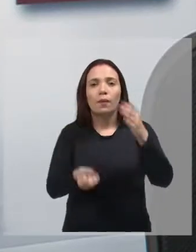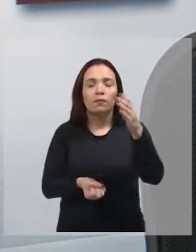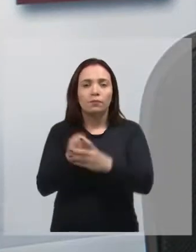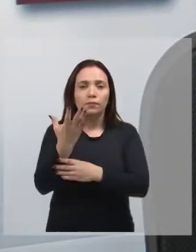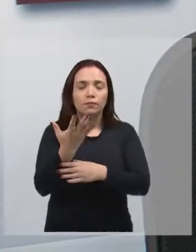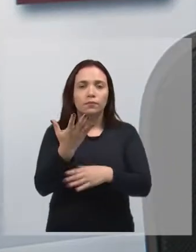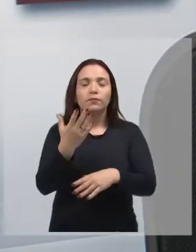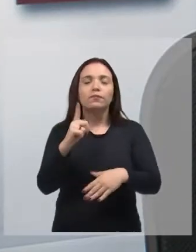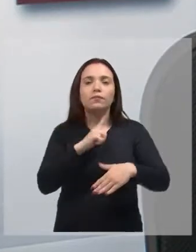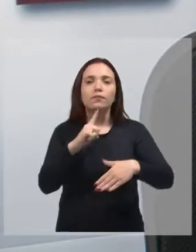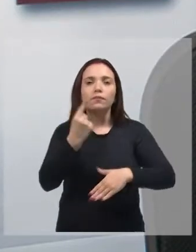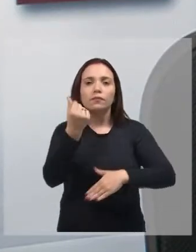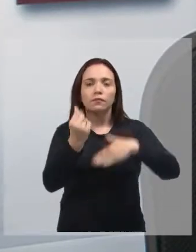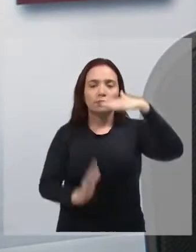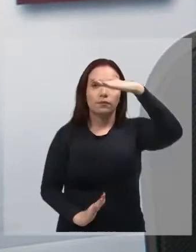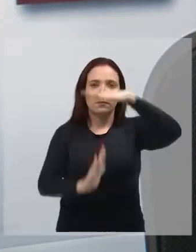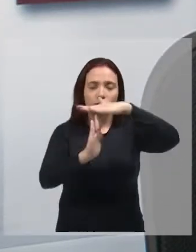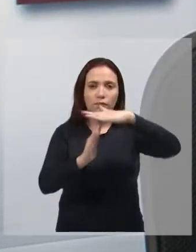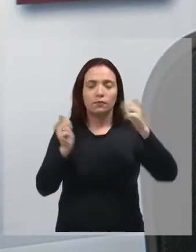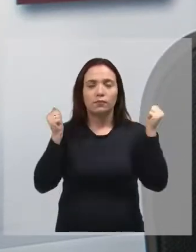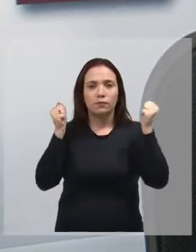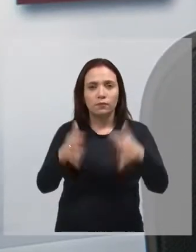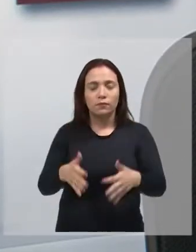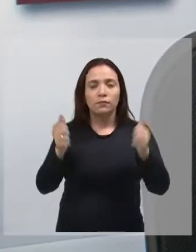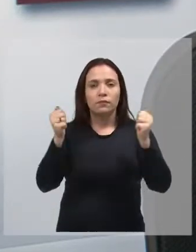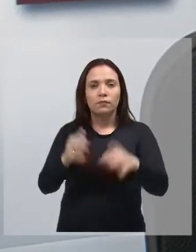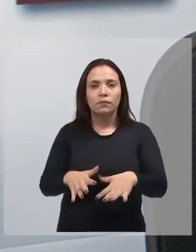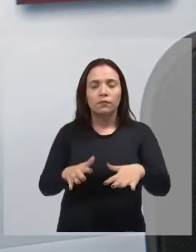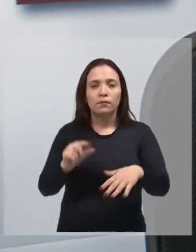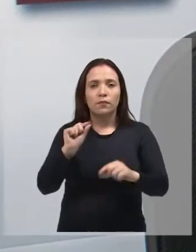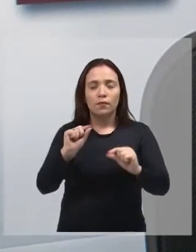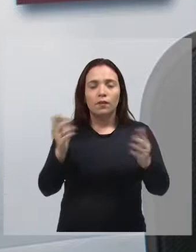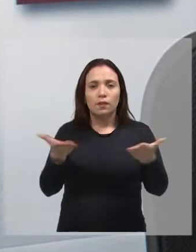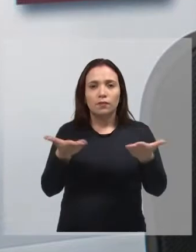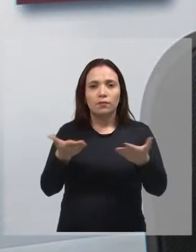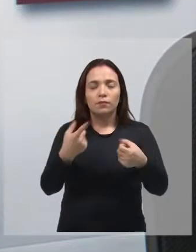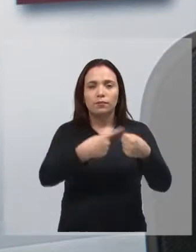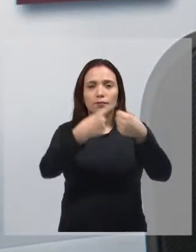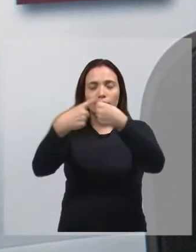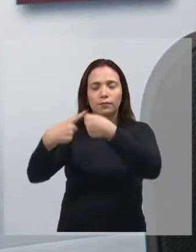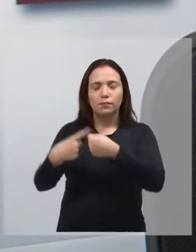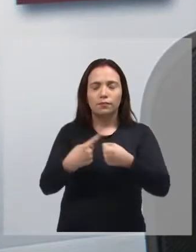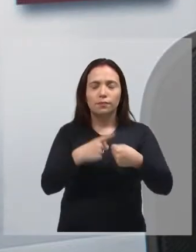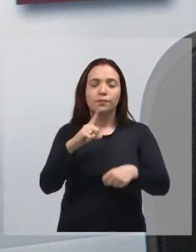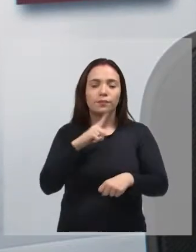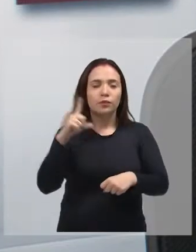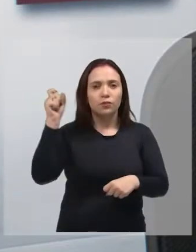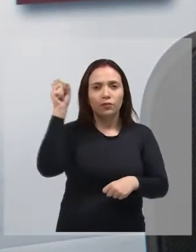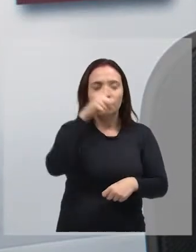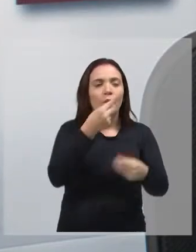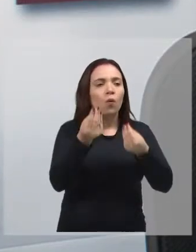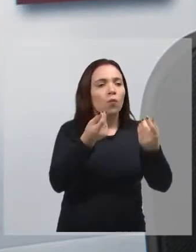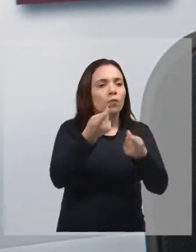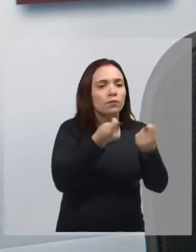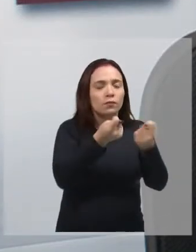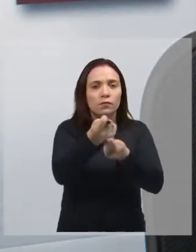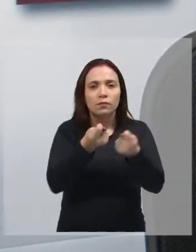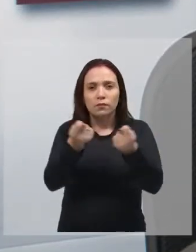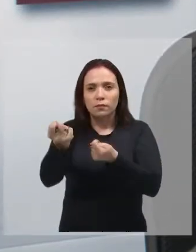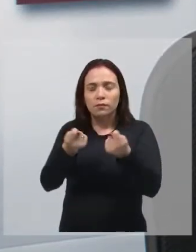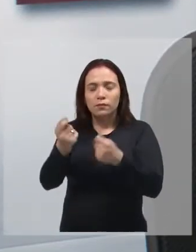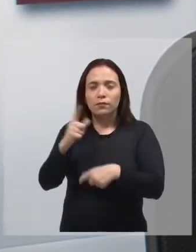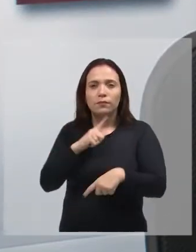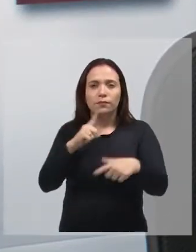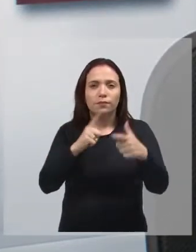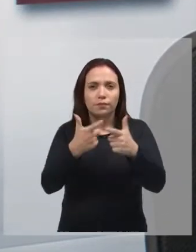alguns tetos de gastos, né? Uhum. Só que os municípios hoje têm muita dificuldade de se auto-administrar. Uma